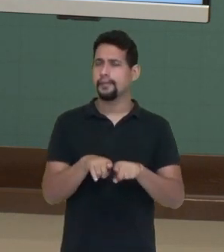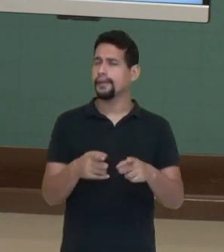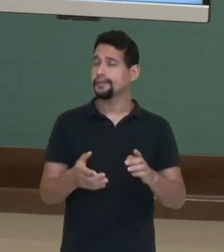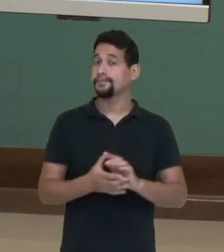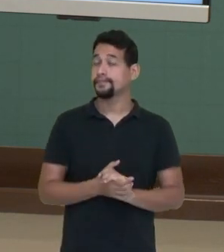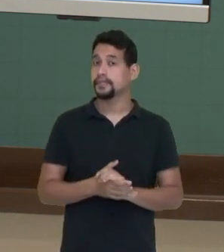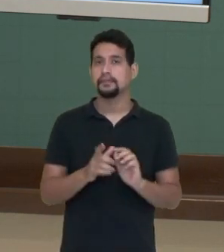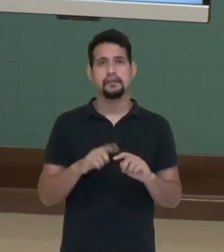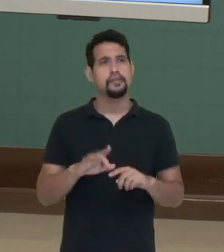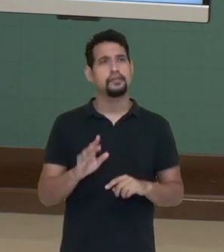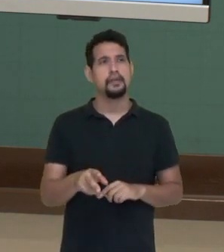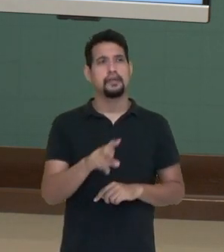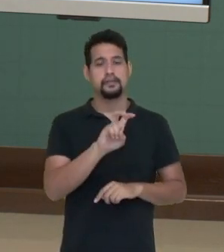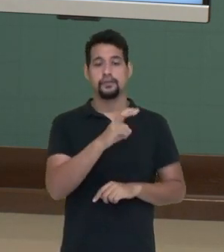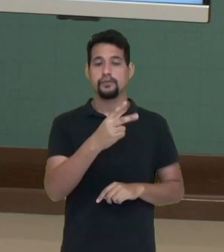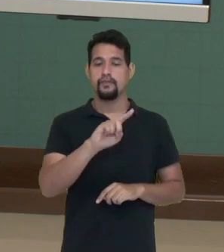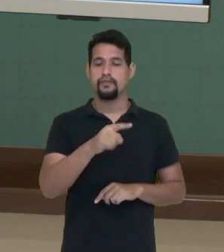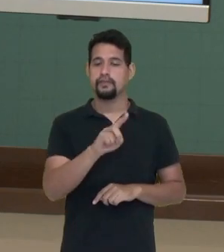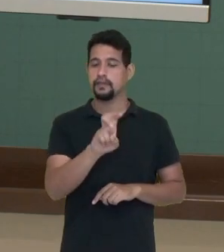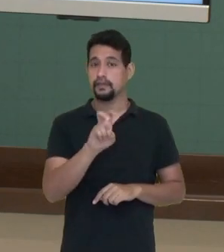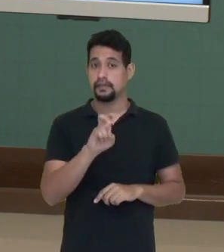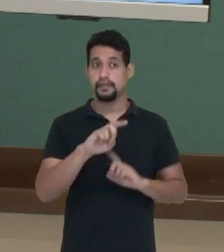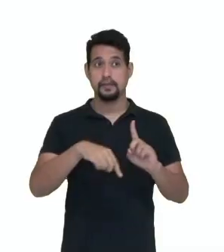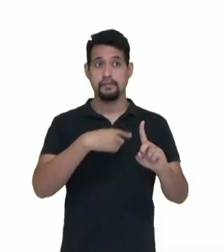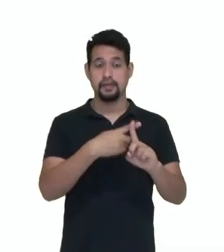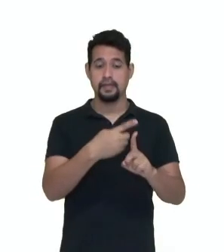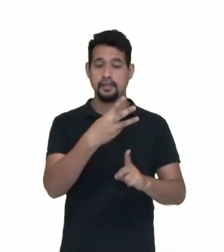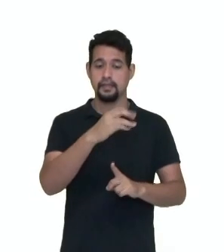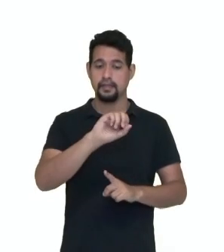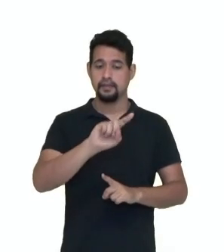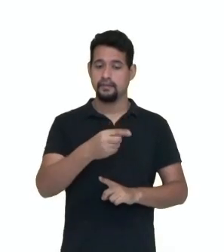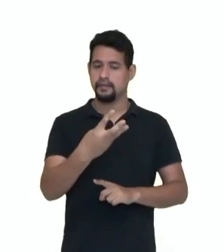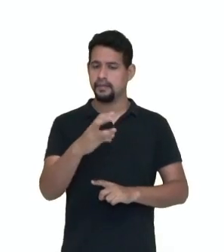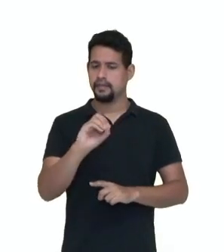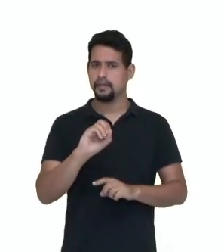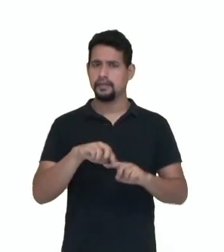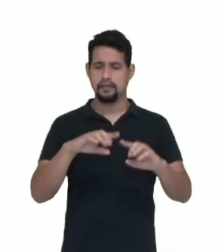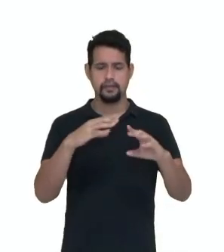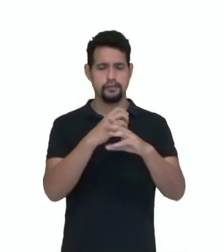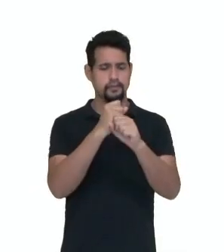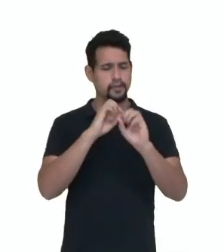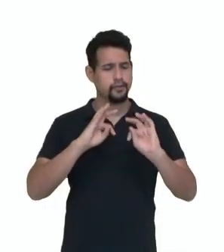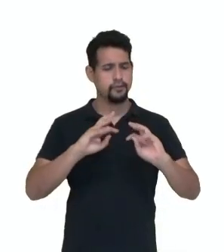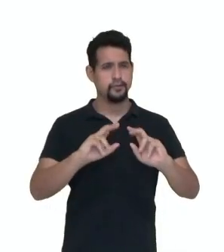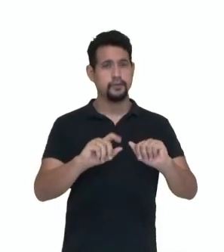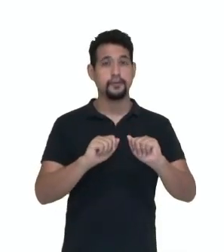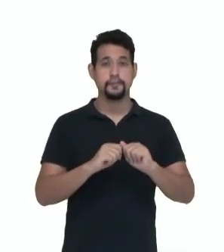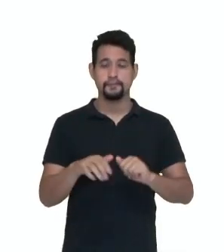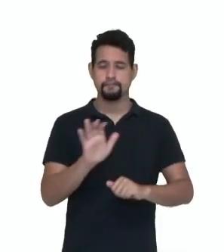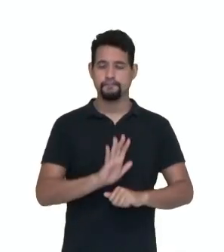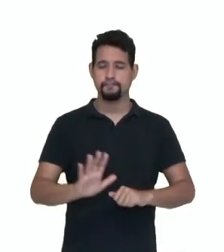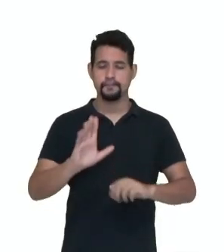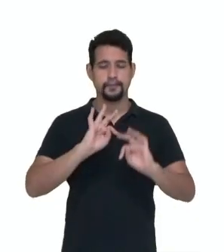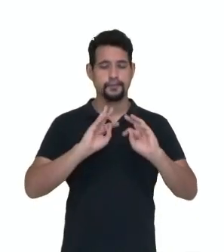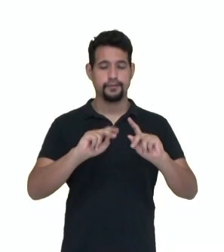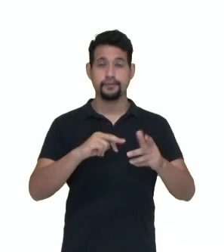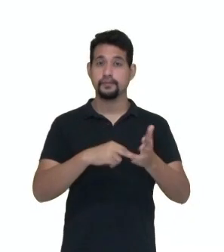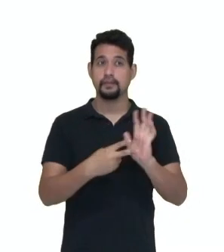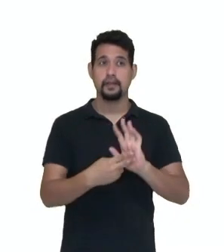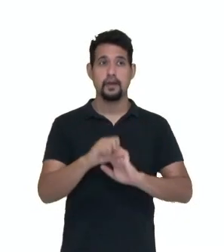né? Então deu 52,15 mais 30,30. Somando tudo, essa área total vai ser